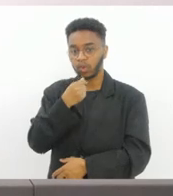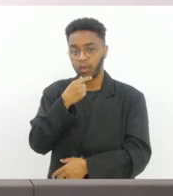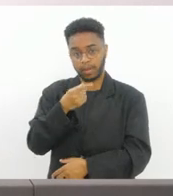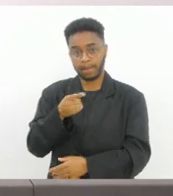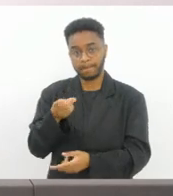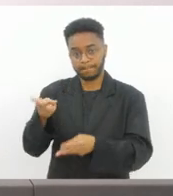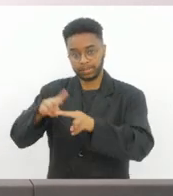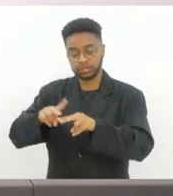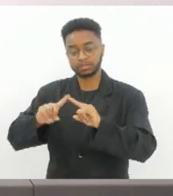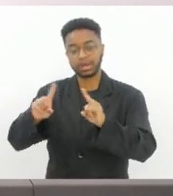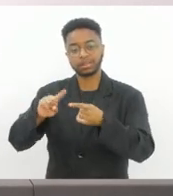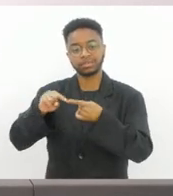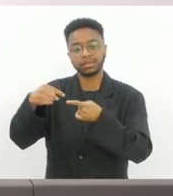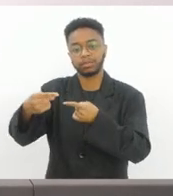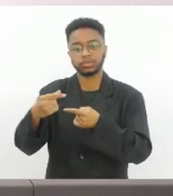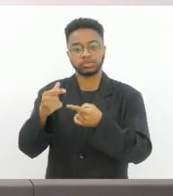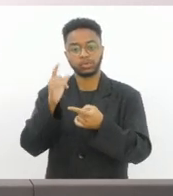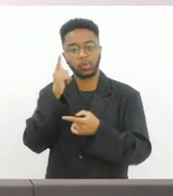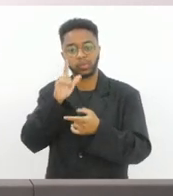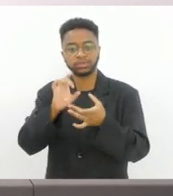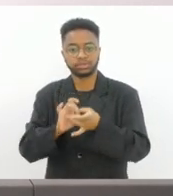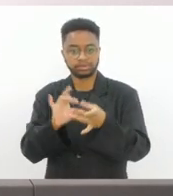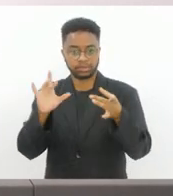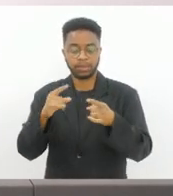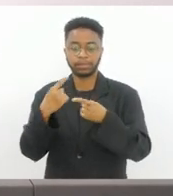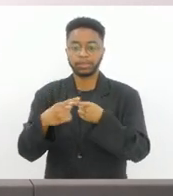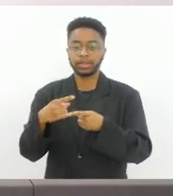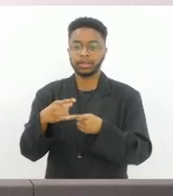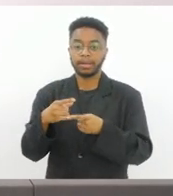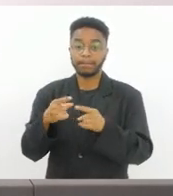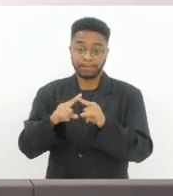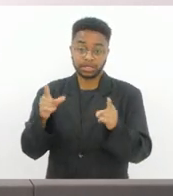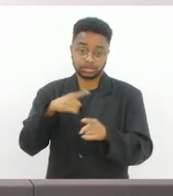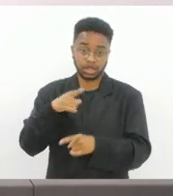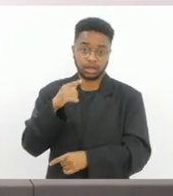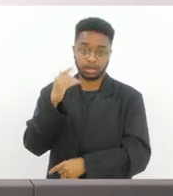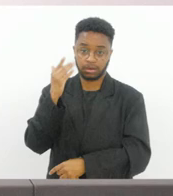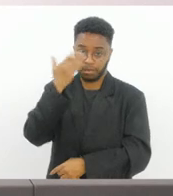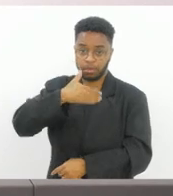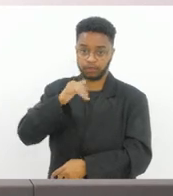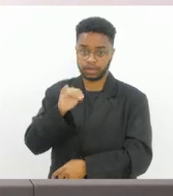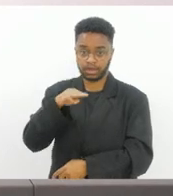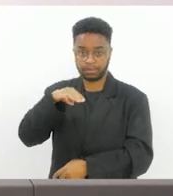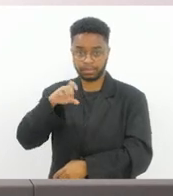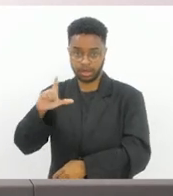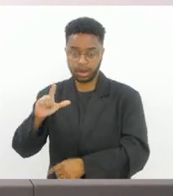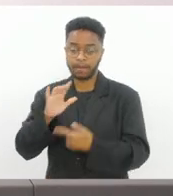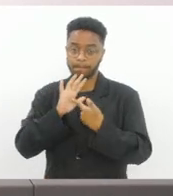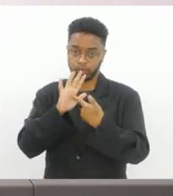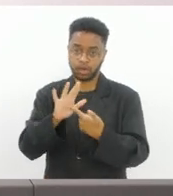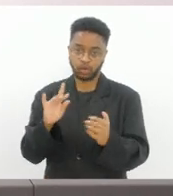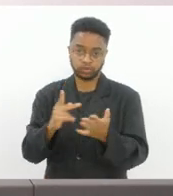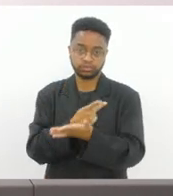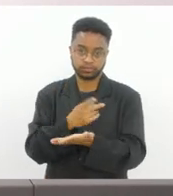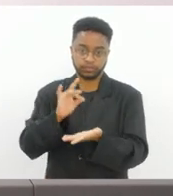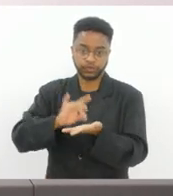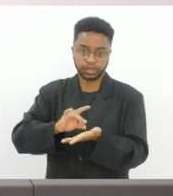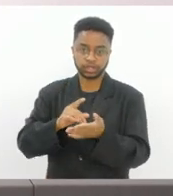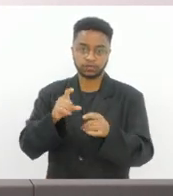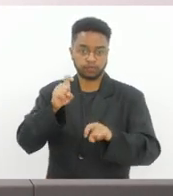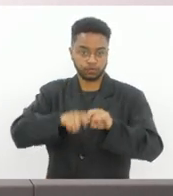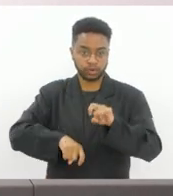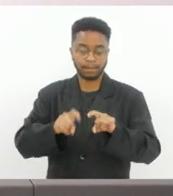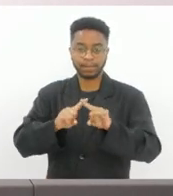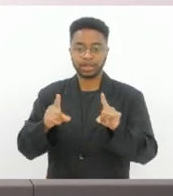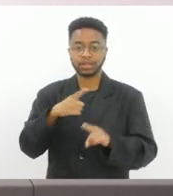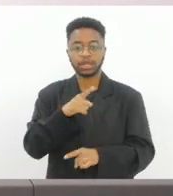liberado posteriormente, apesar do laudo do IML confirmar as violências relatadas. Outras duas